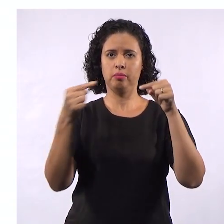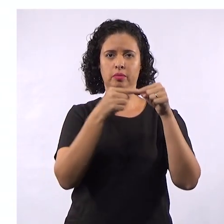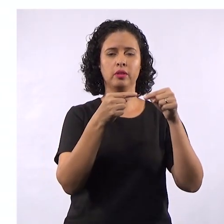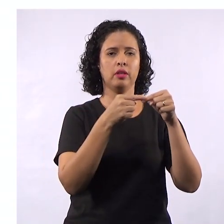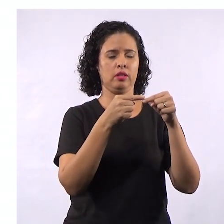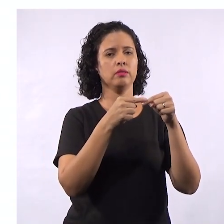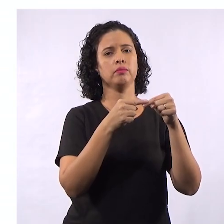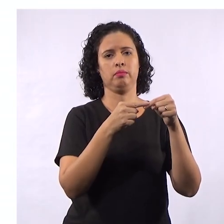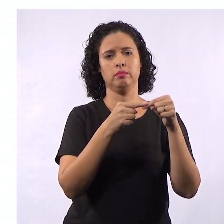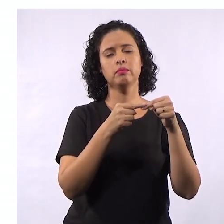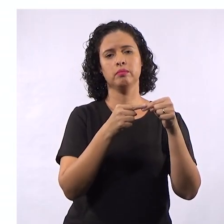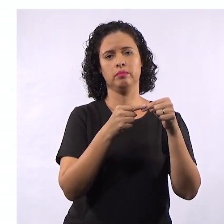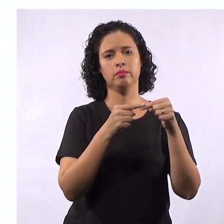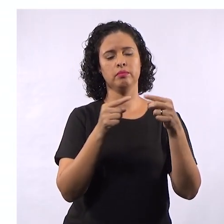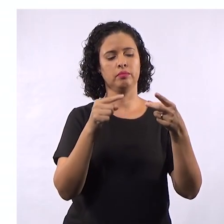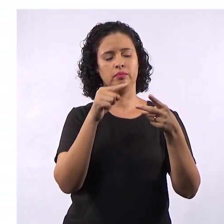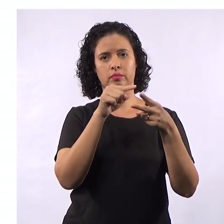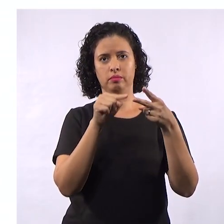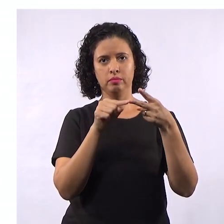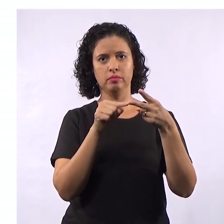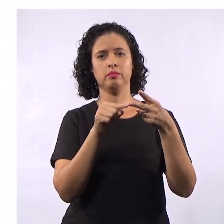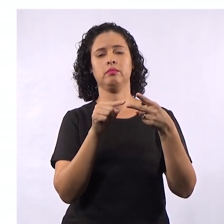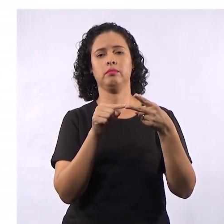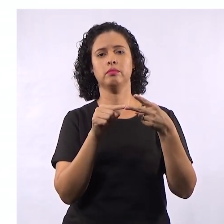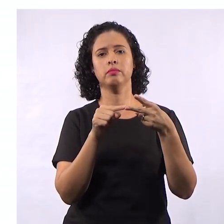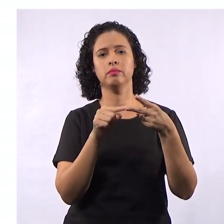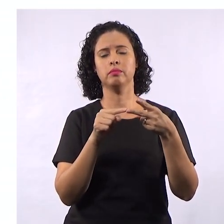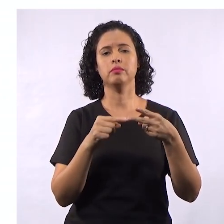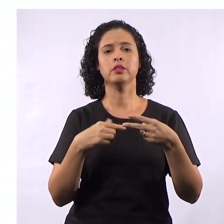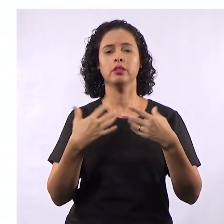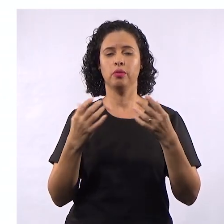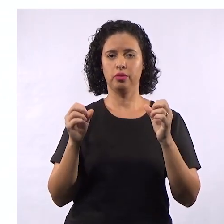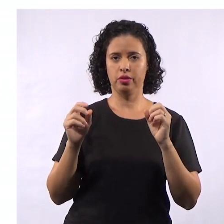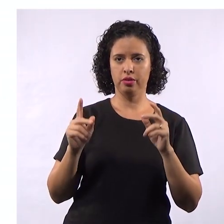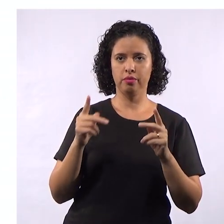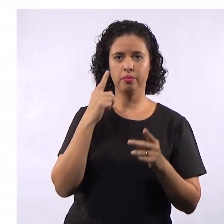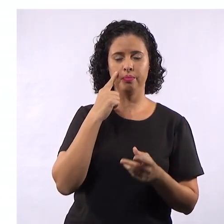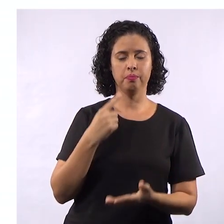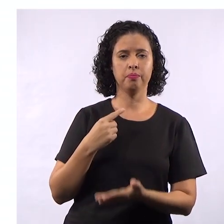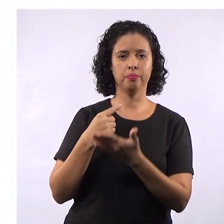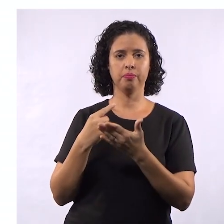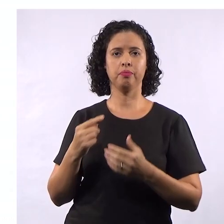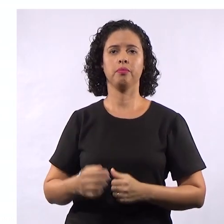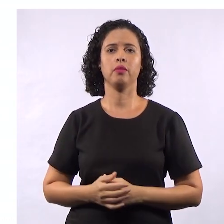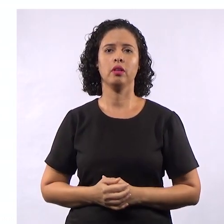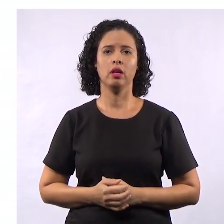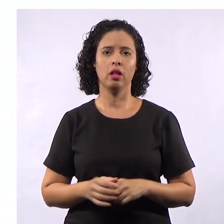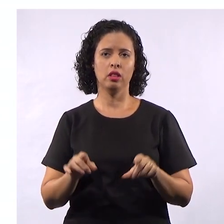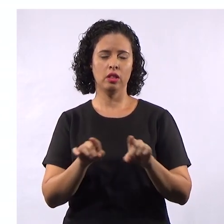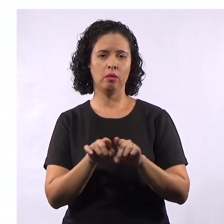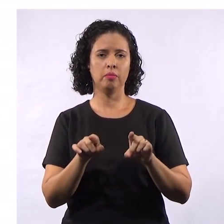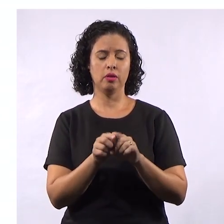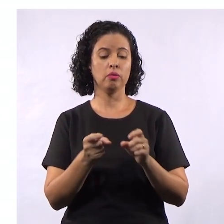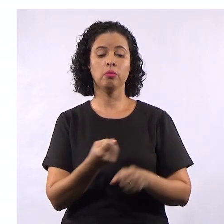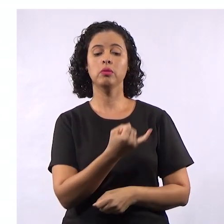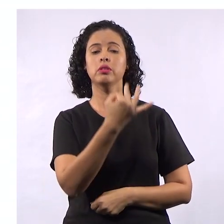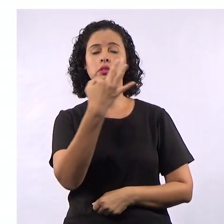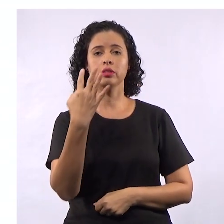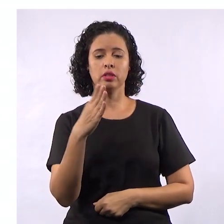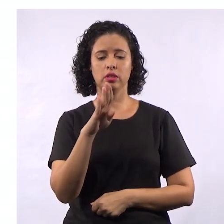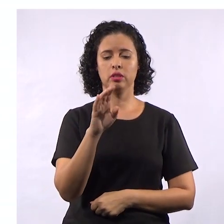que sofre a ação, que sofre, né? E a legitimidade ativa é aquele que está ali fazendo a demanda.